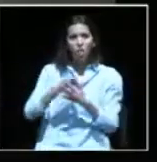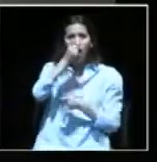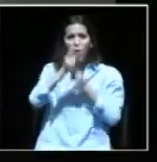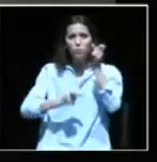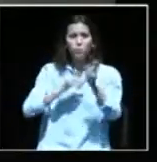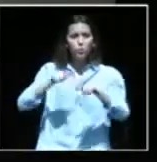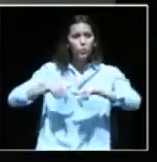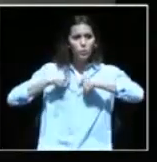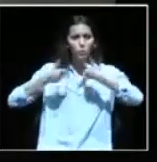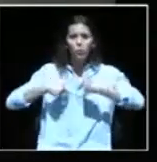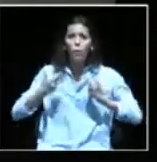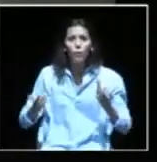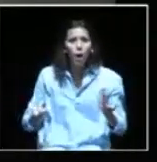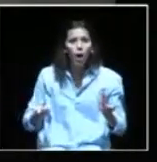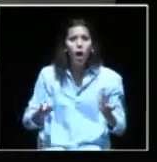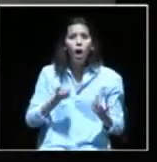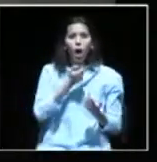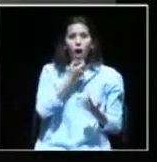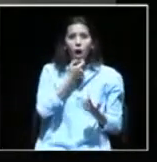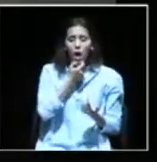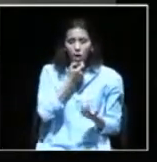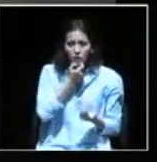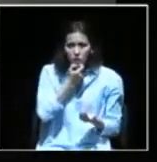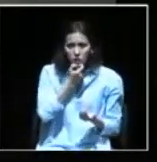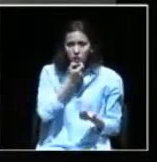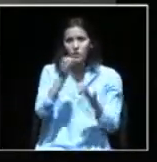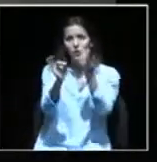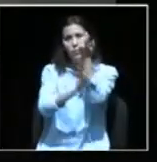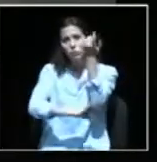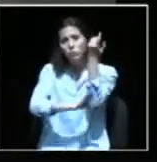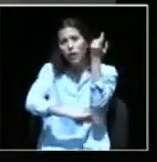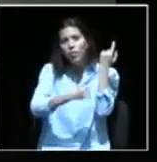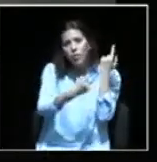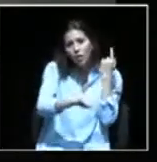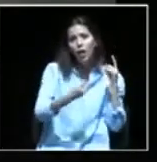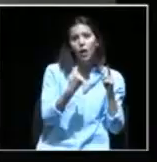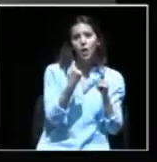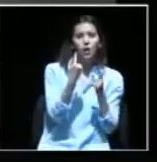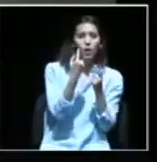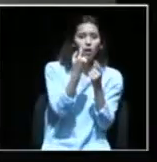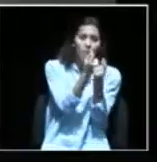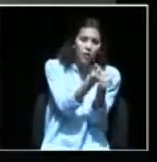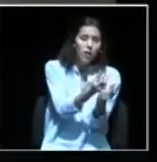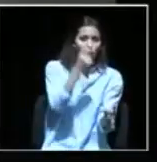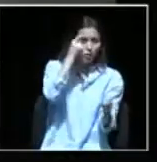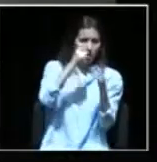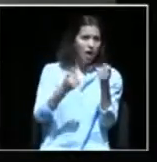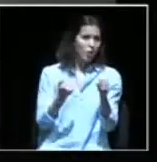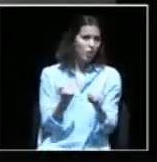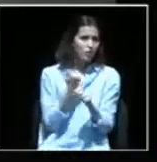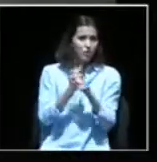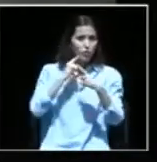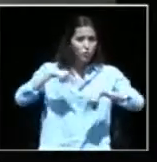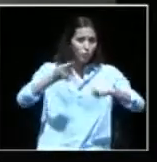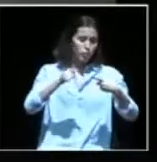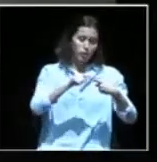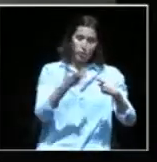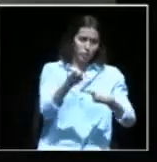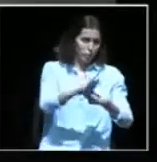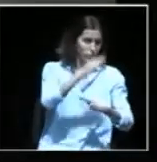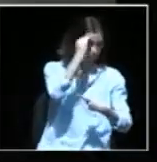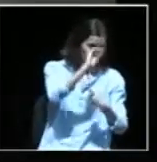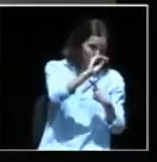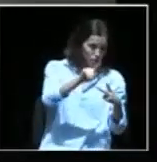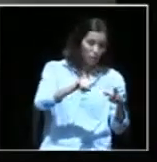reféns da disponibilidade financeira dos municípios para aceder a serviços públicos, como, por exemplo, a saúde, a educação ou